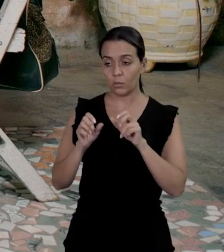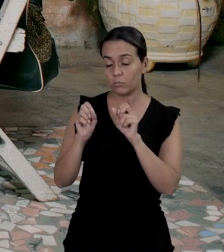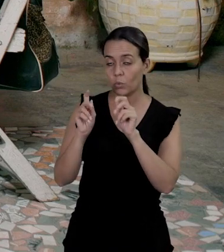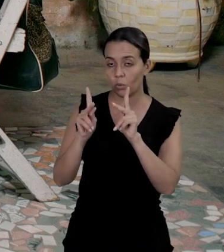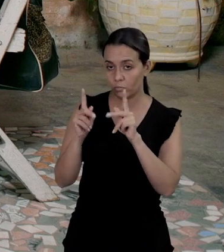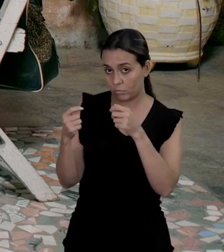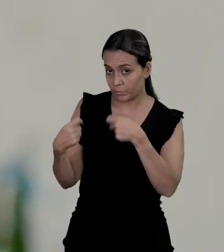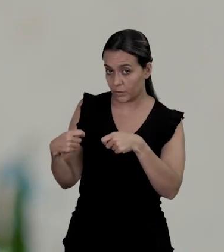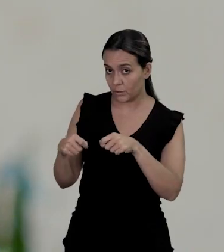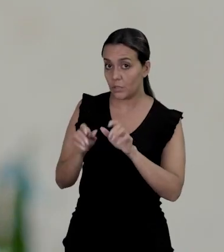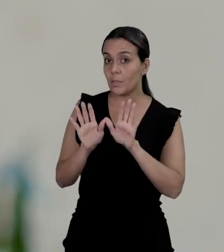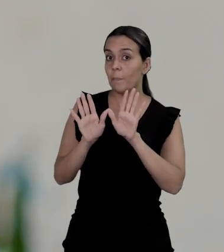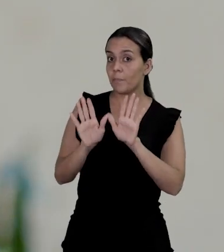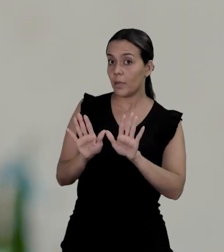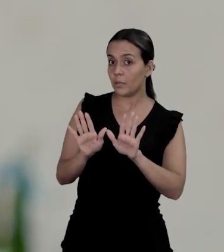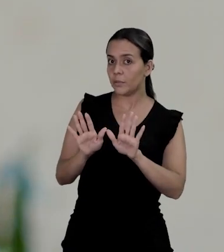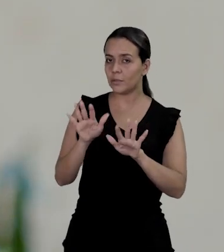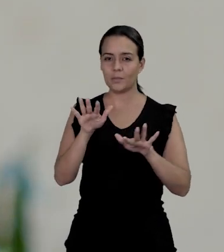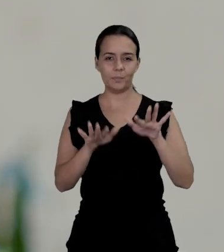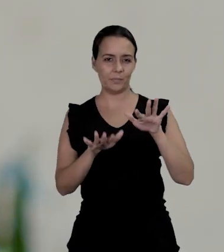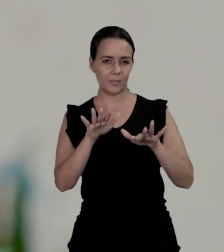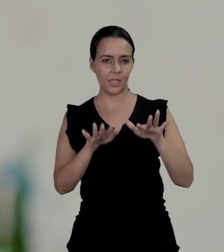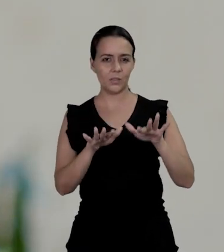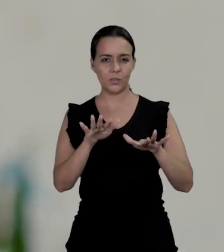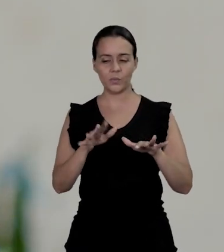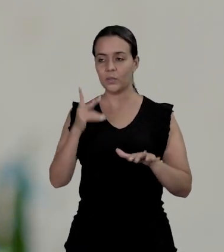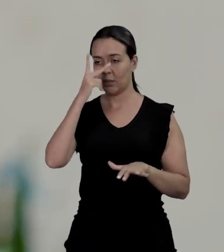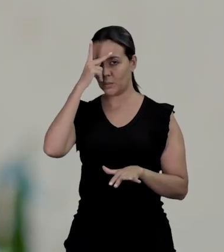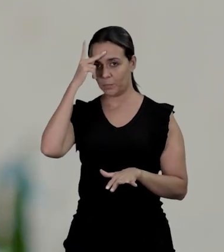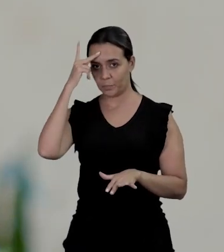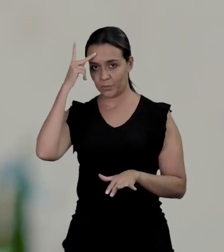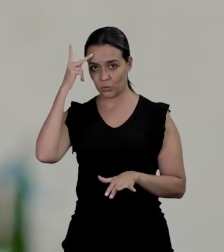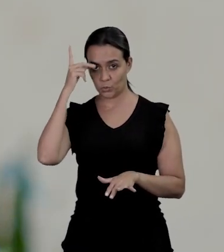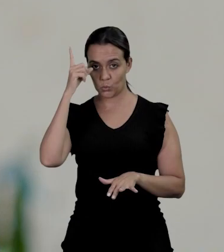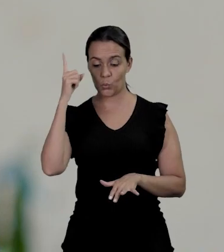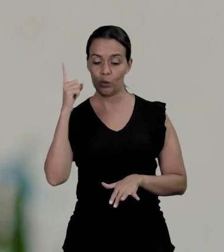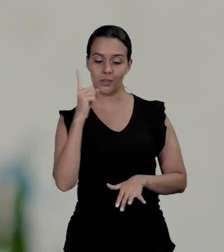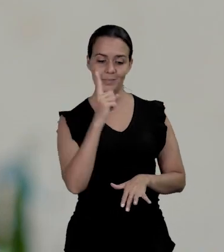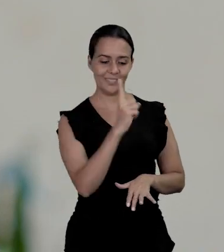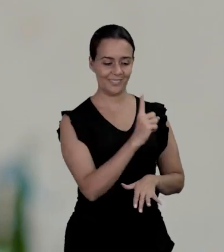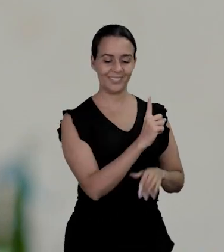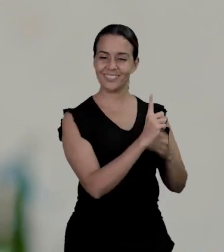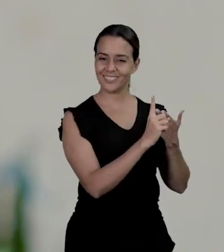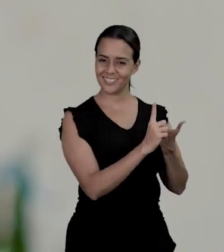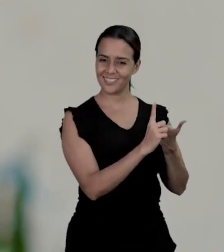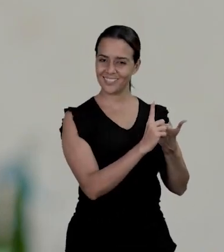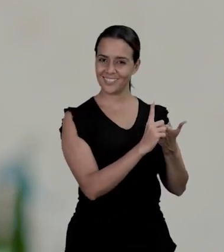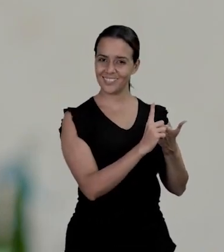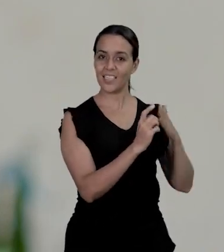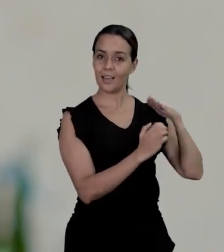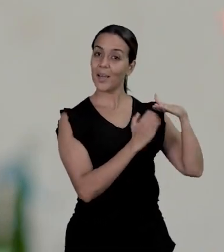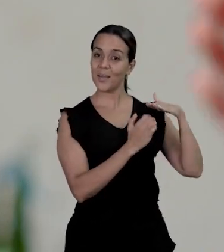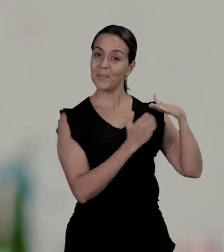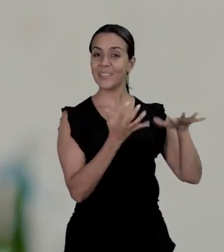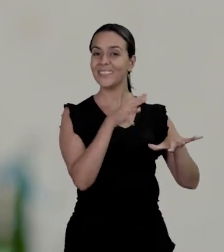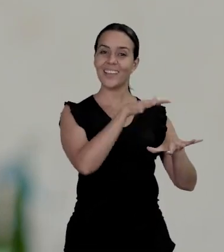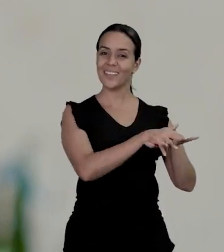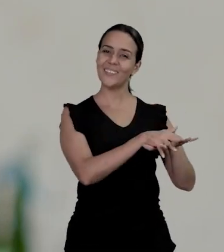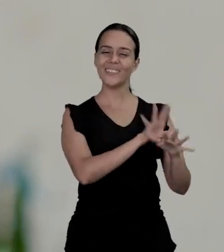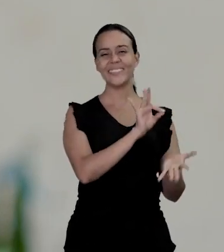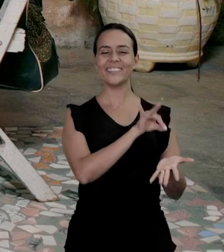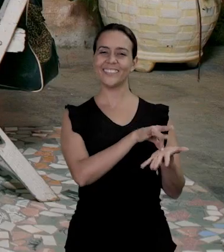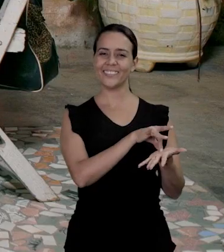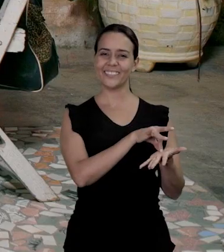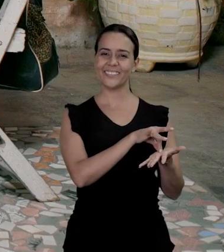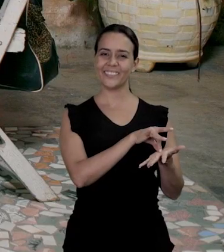o que acontece é que você usa a pessoa mais como propaganda de inclusão e